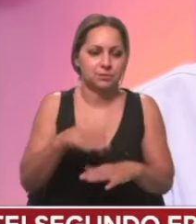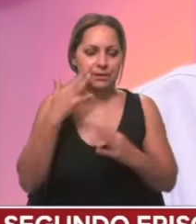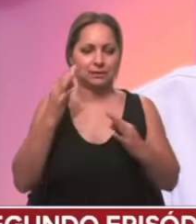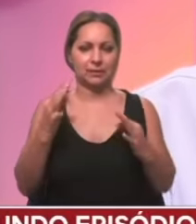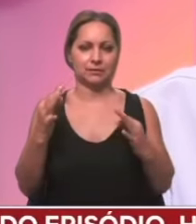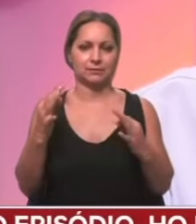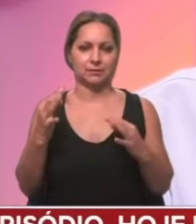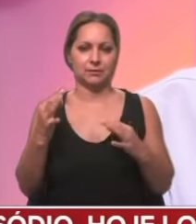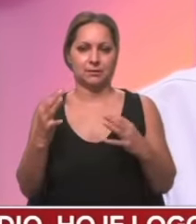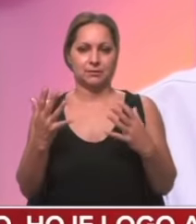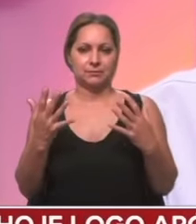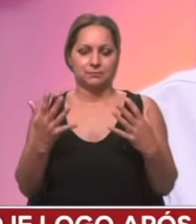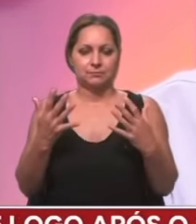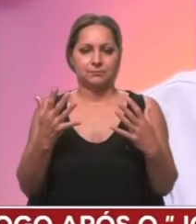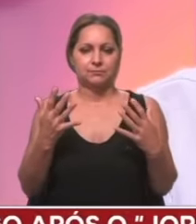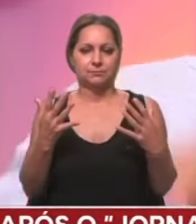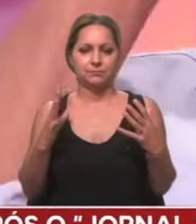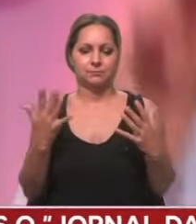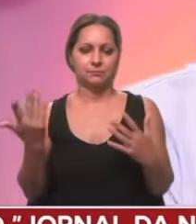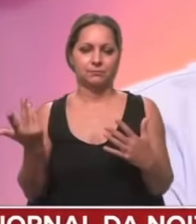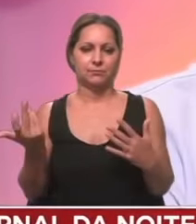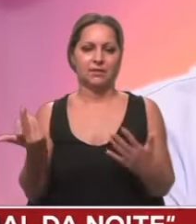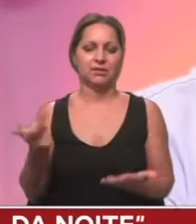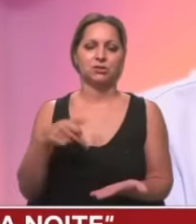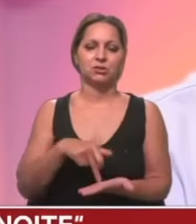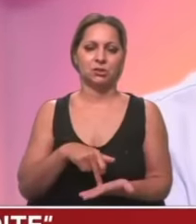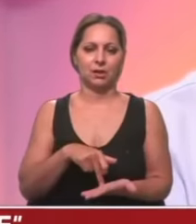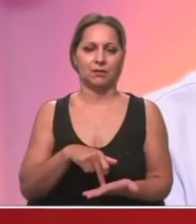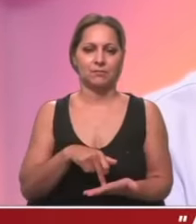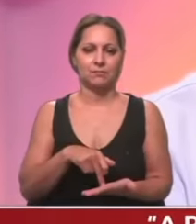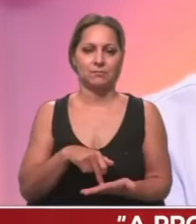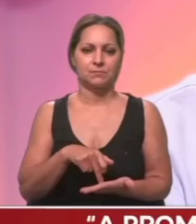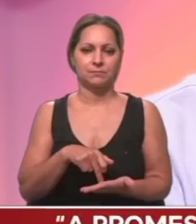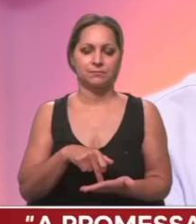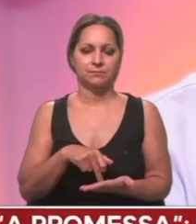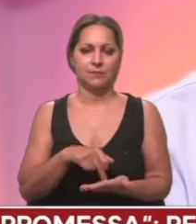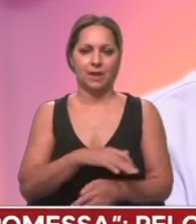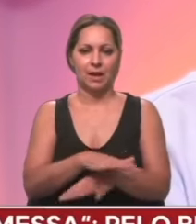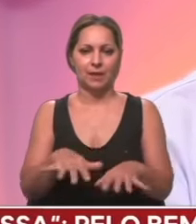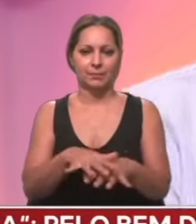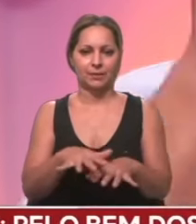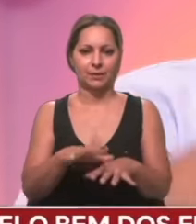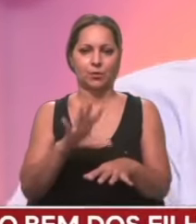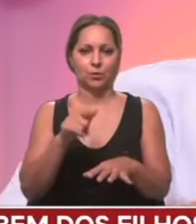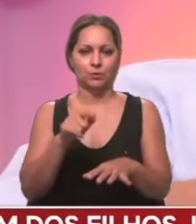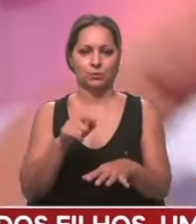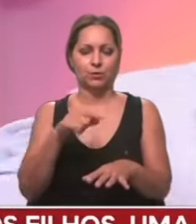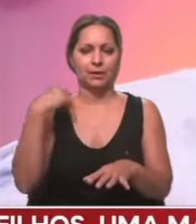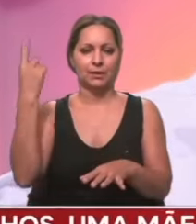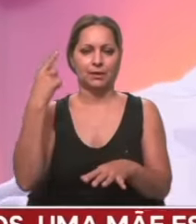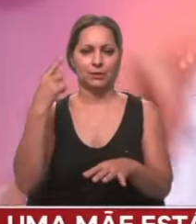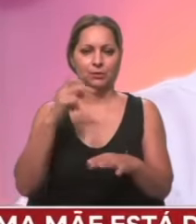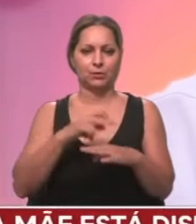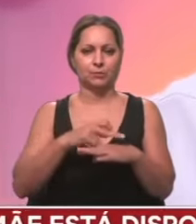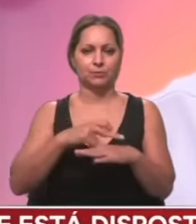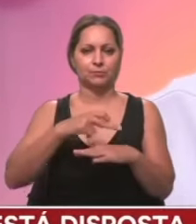E eu lembro-me que quando cheguei precisamente à praia, foi quando o helicóptero estava a sair, às